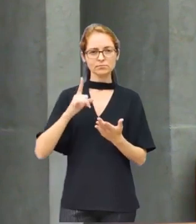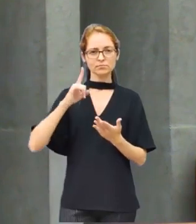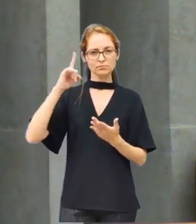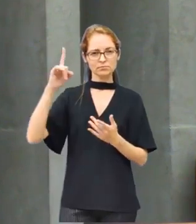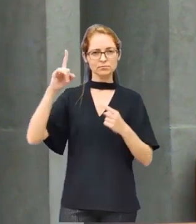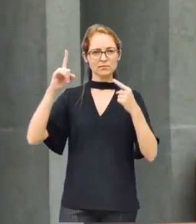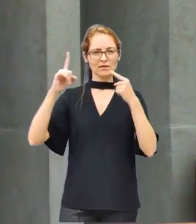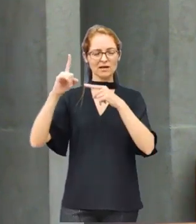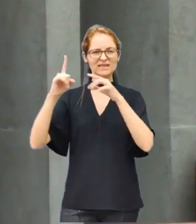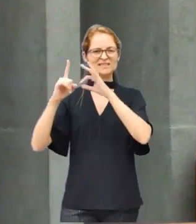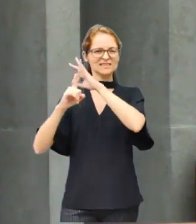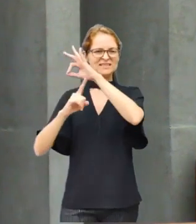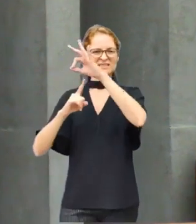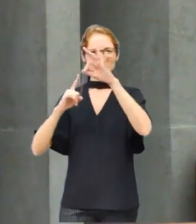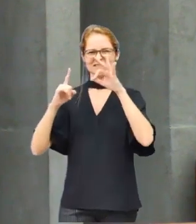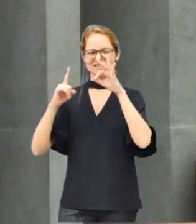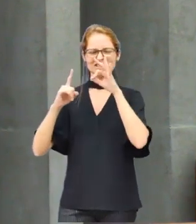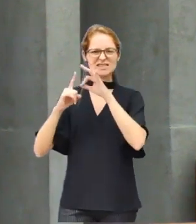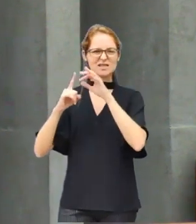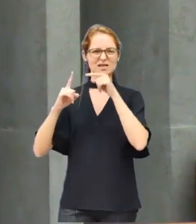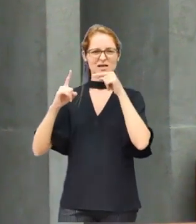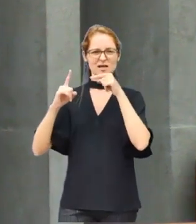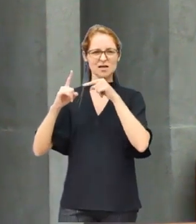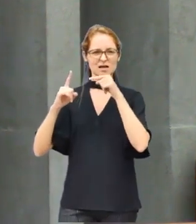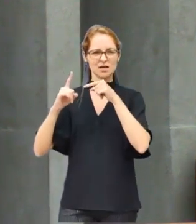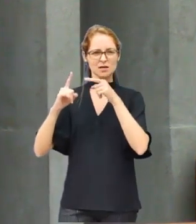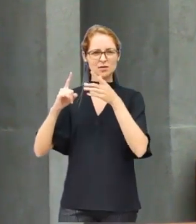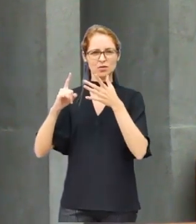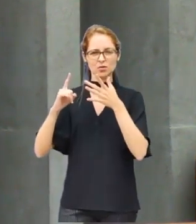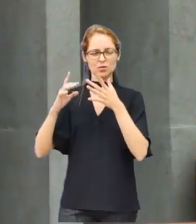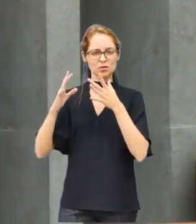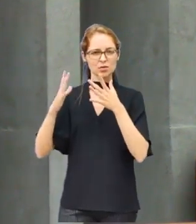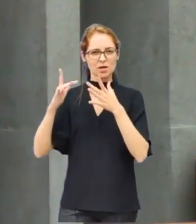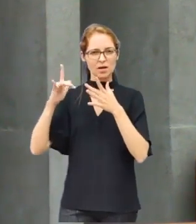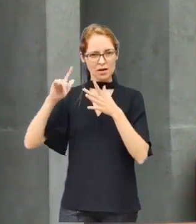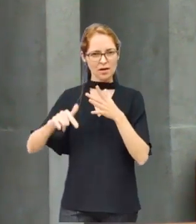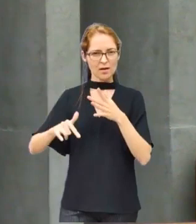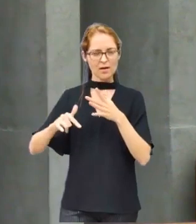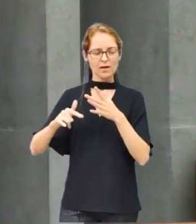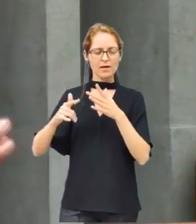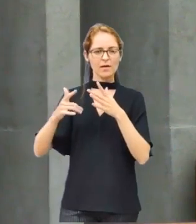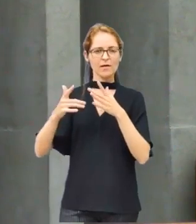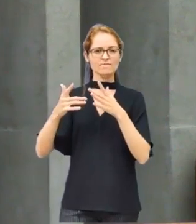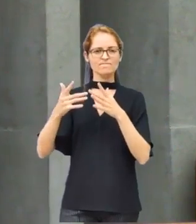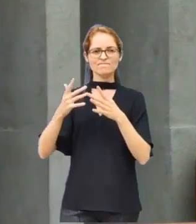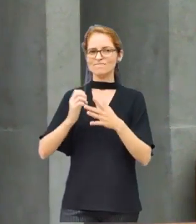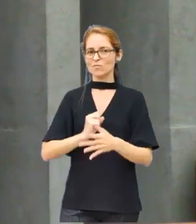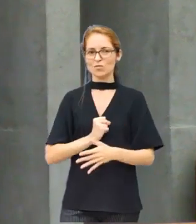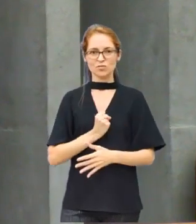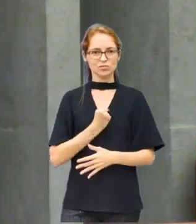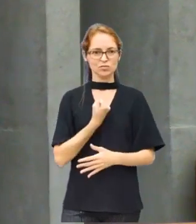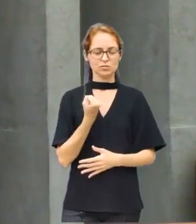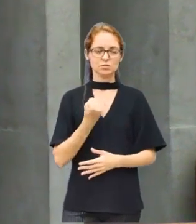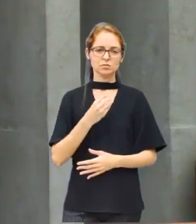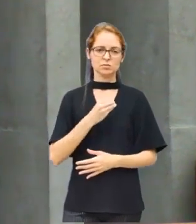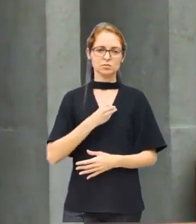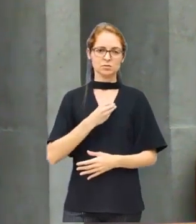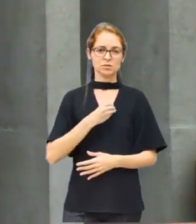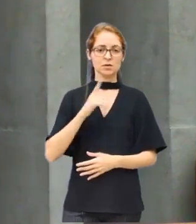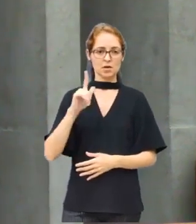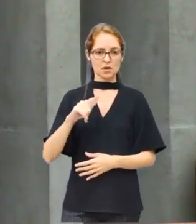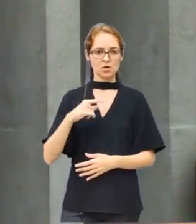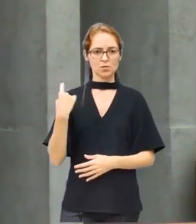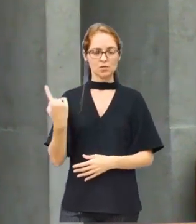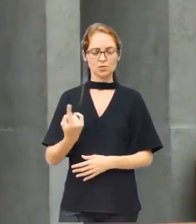Deus santo, um Deus separado, completamente oposto ao pecado. Esse é o nosso Deus.